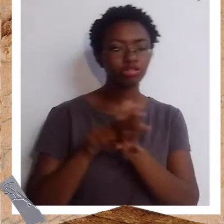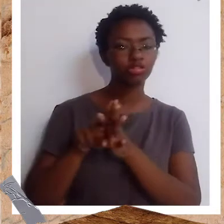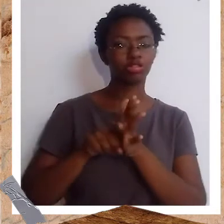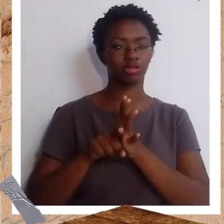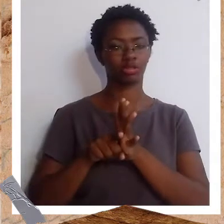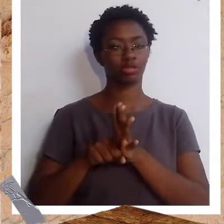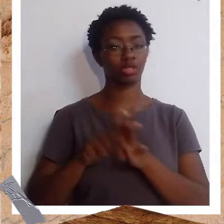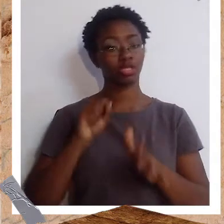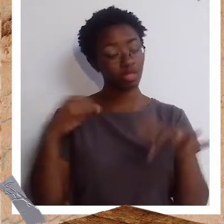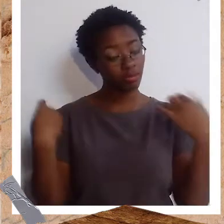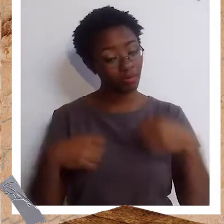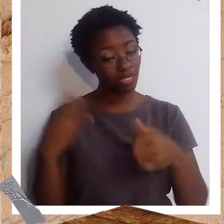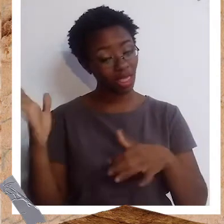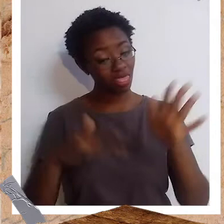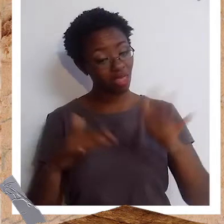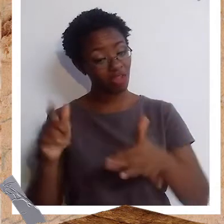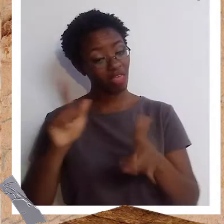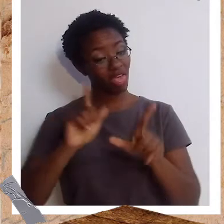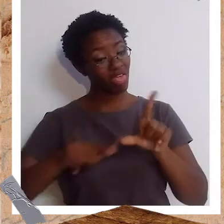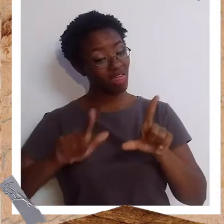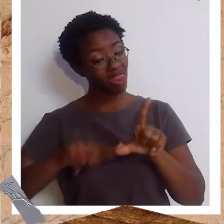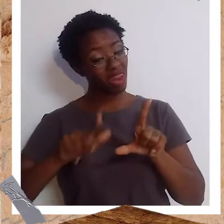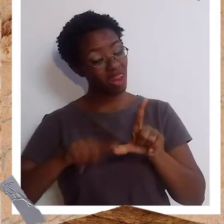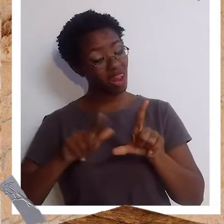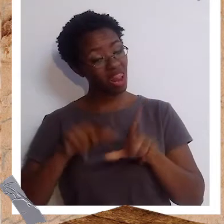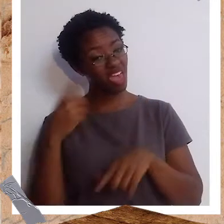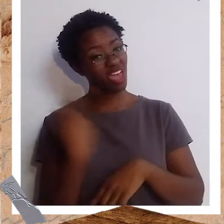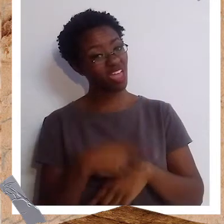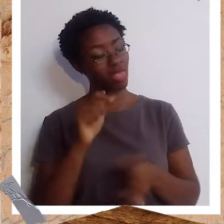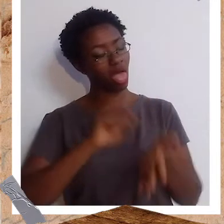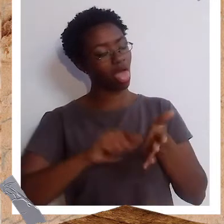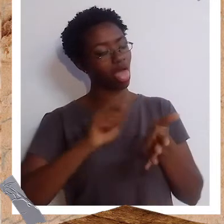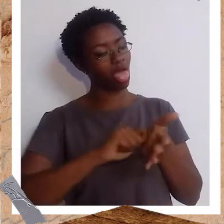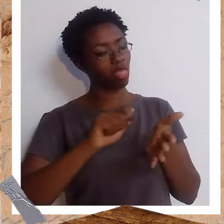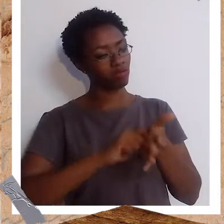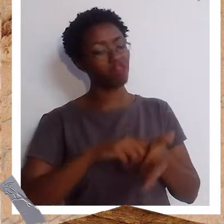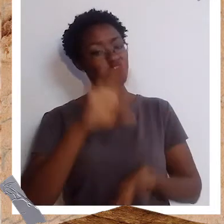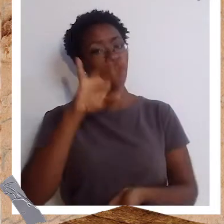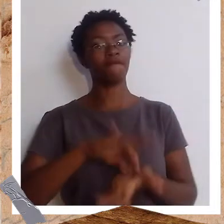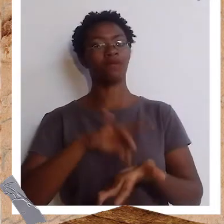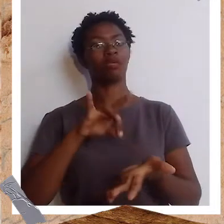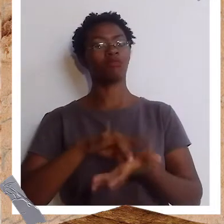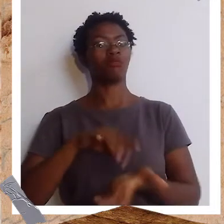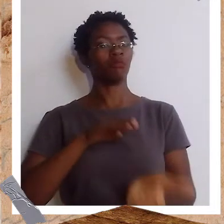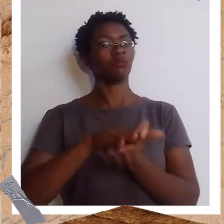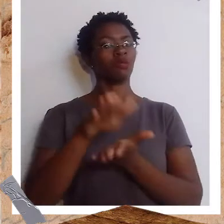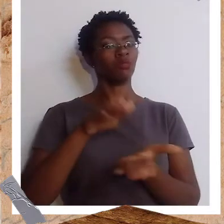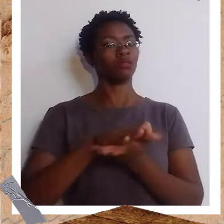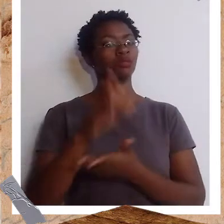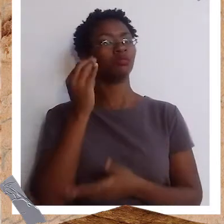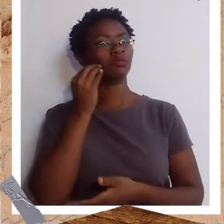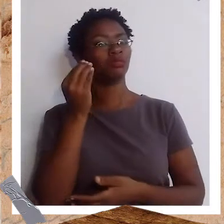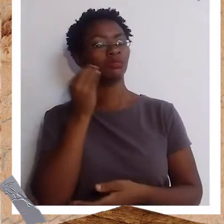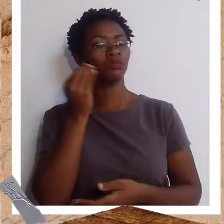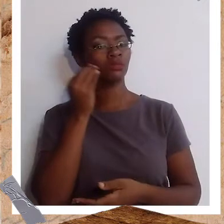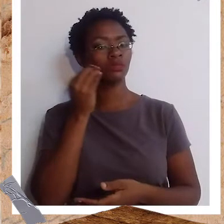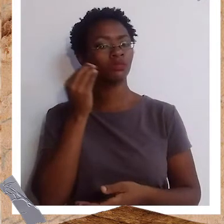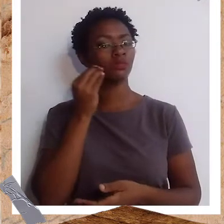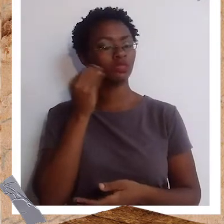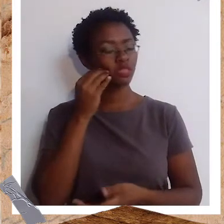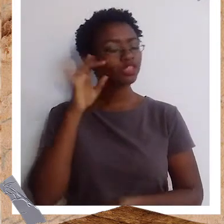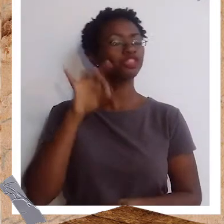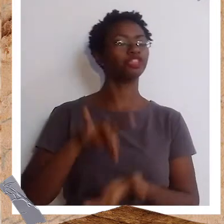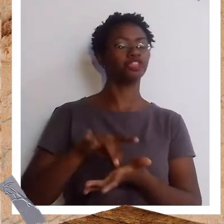preciso trazer a letra da autora, se é preciso trazer o que ela efetivamente publicou e tentarmos ao máximo